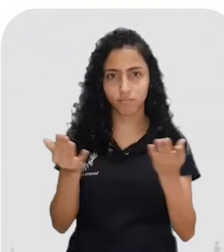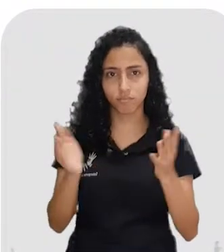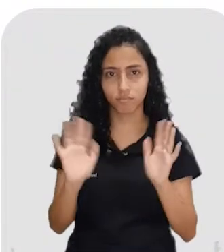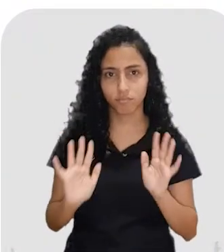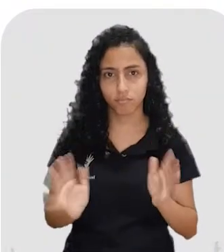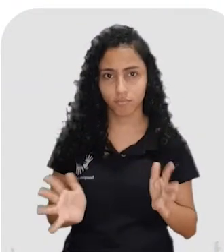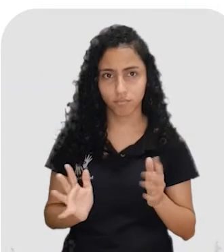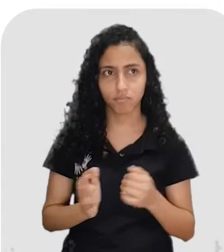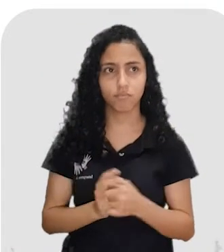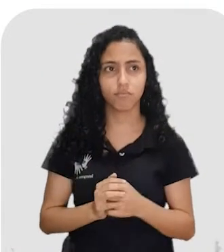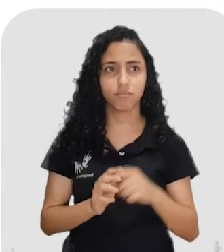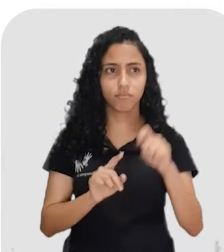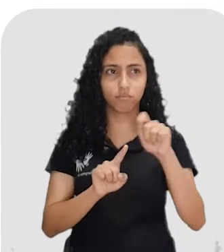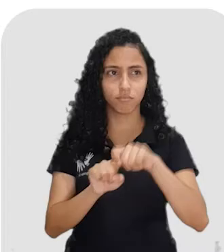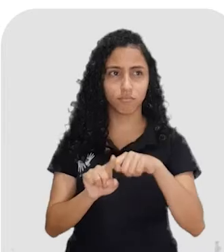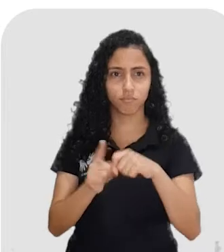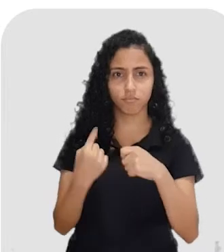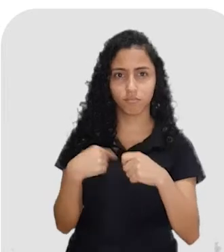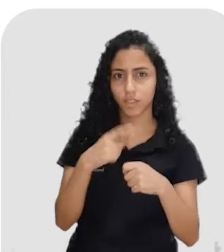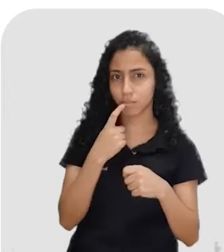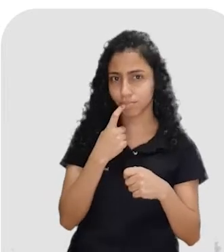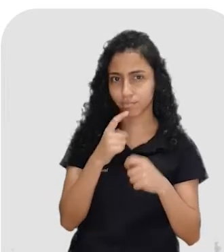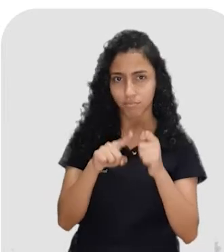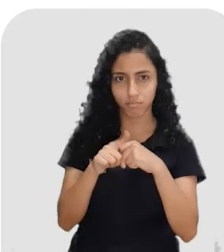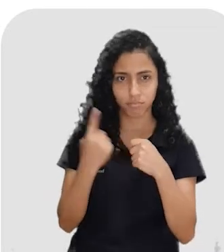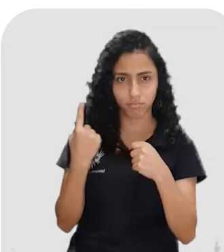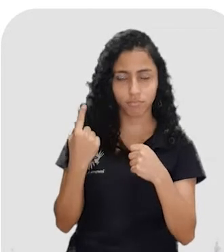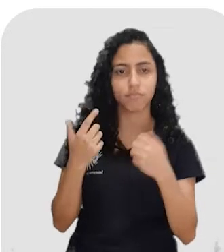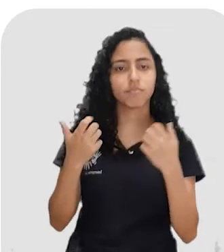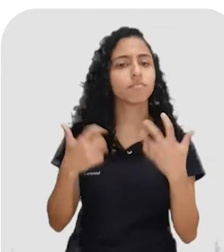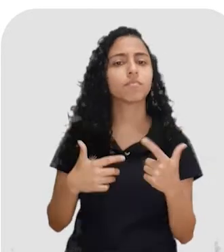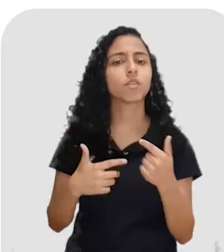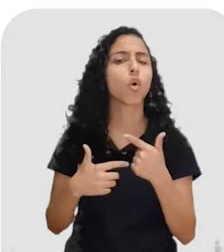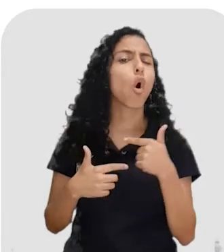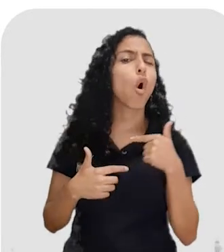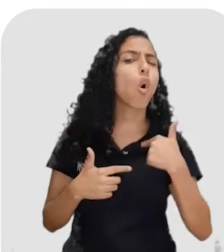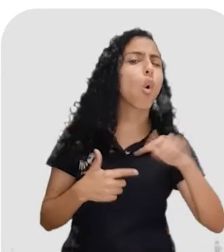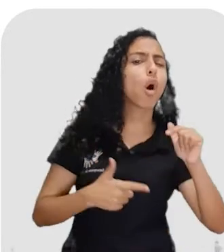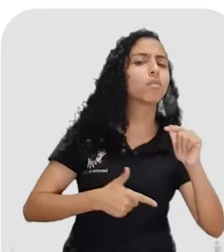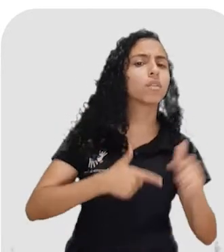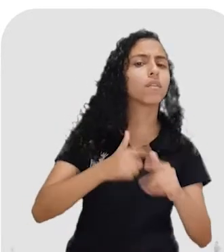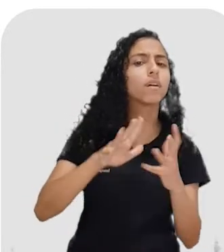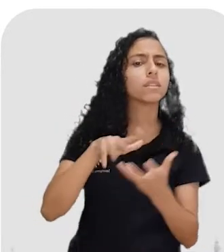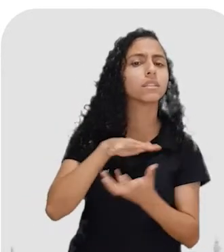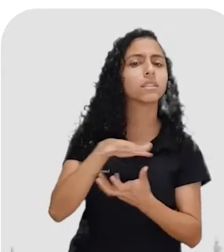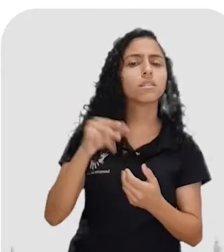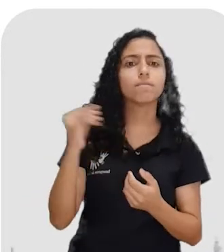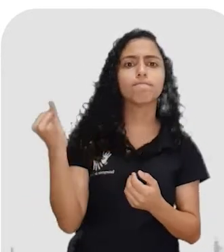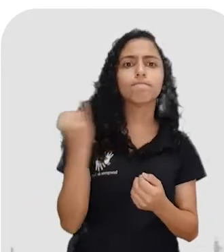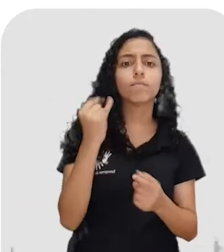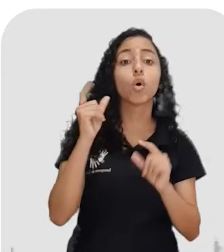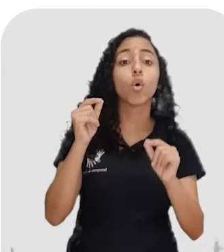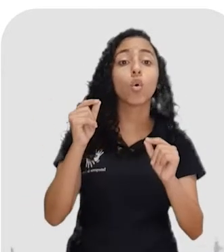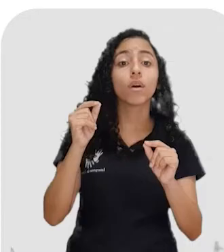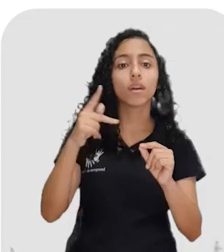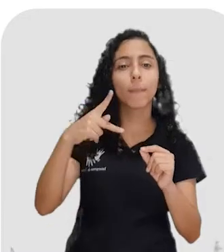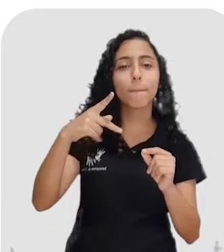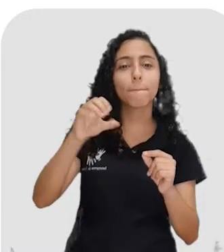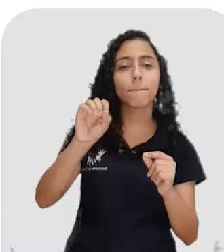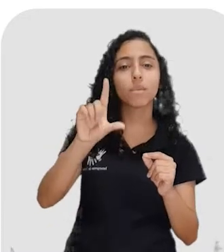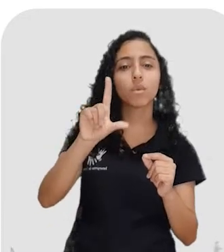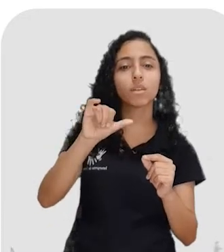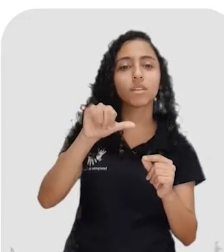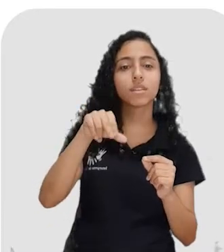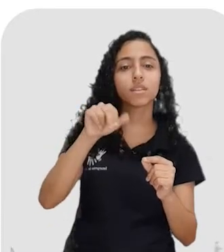foi publicado agora, acho que menos de um mês atrás, que fala sobre um outro serviço ecossistêmico muito importante, o serviço